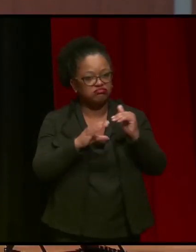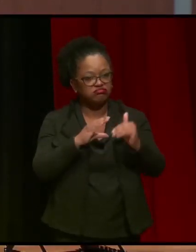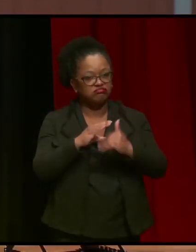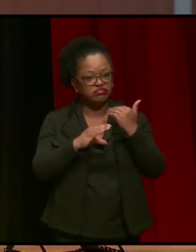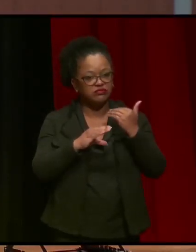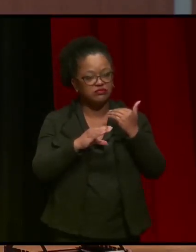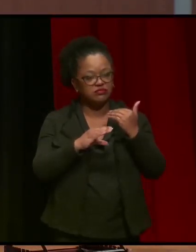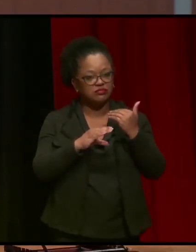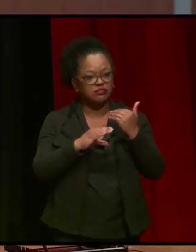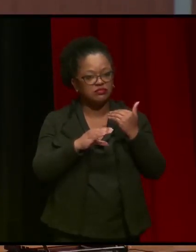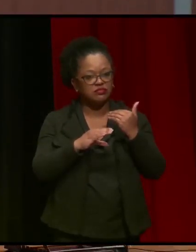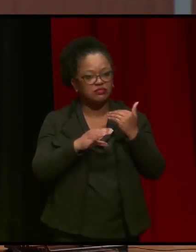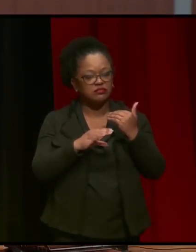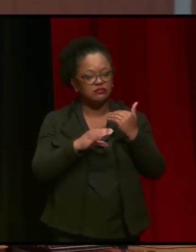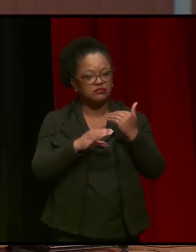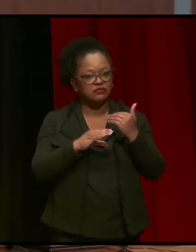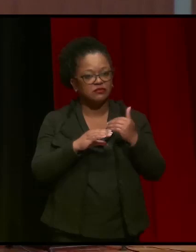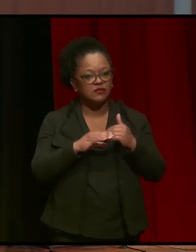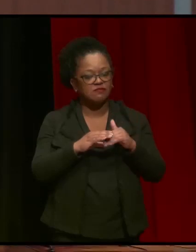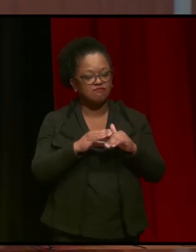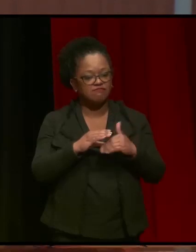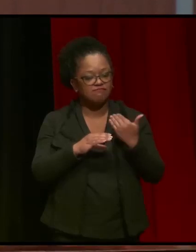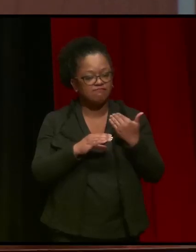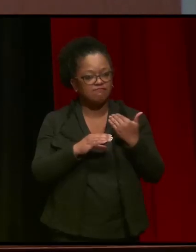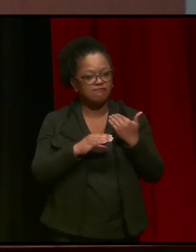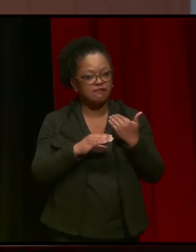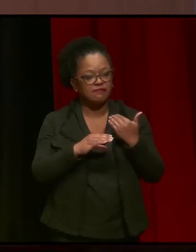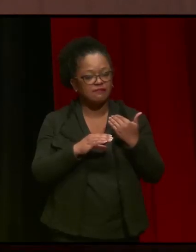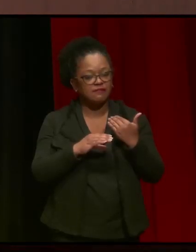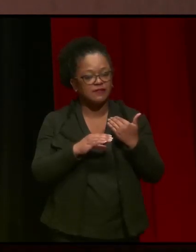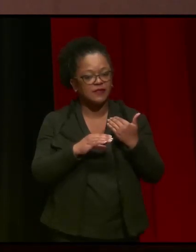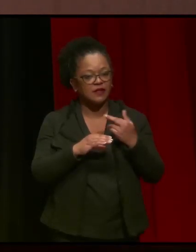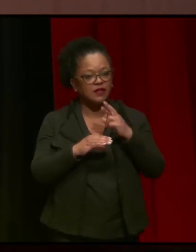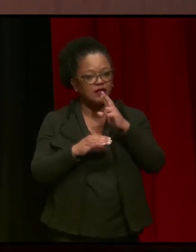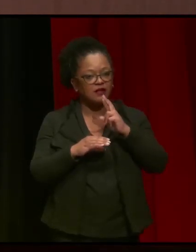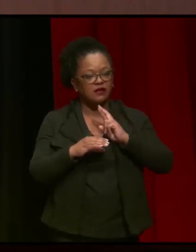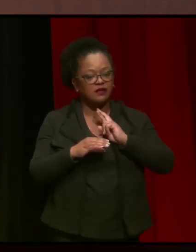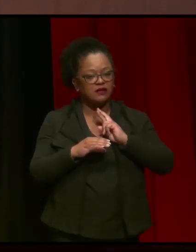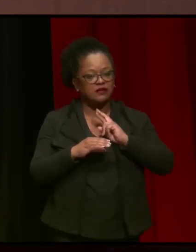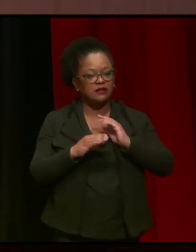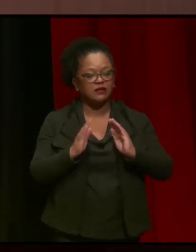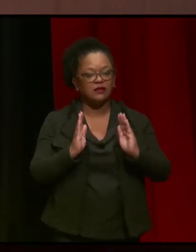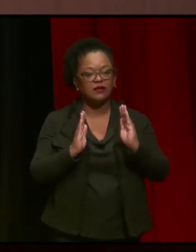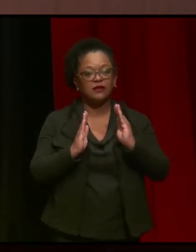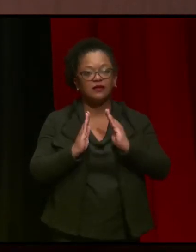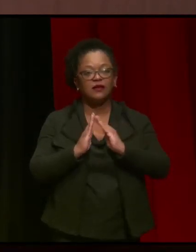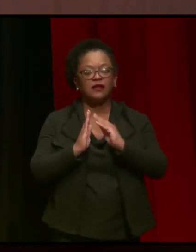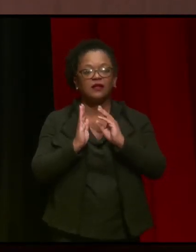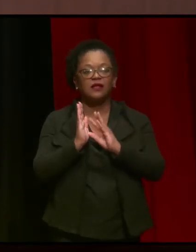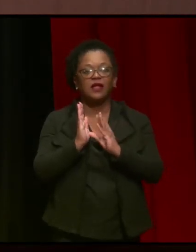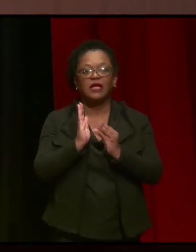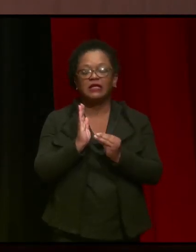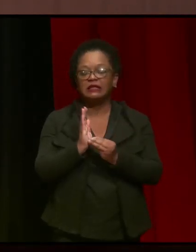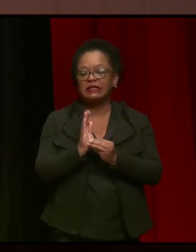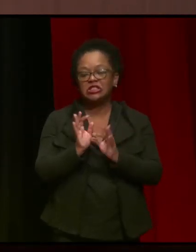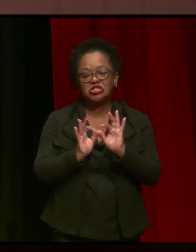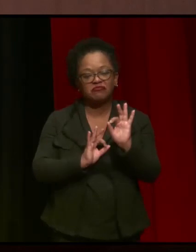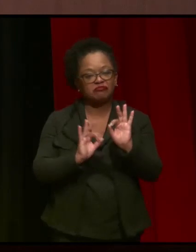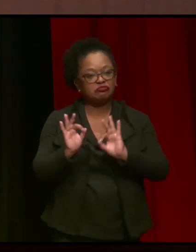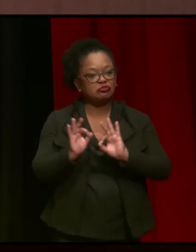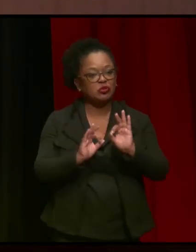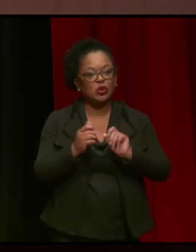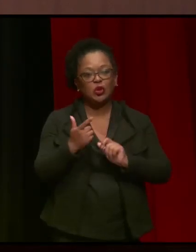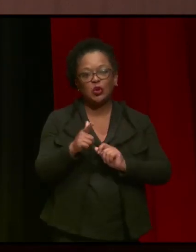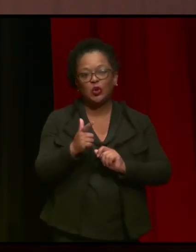já agora. Comunicada por um áudio do WhatsApp que a igreja não estava preparada para ter um